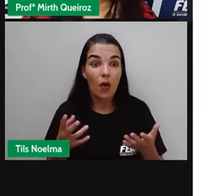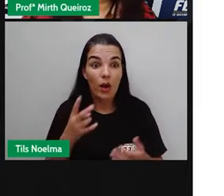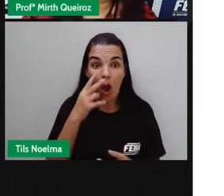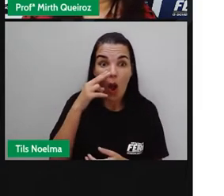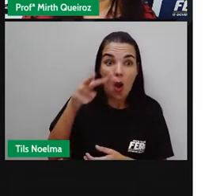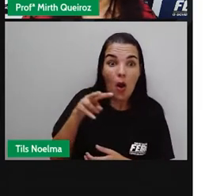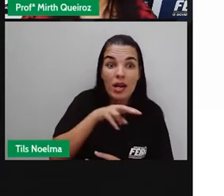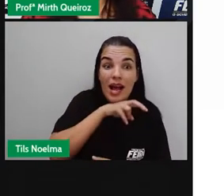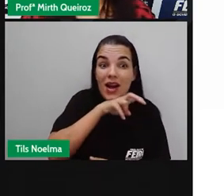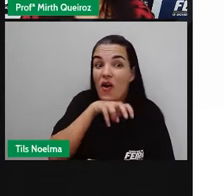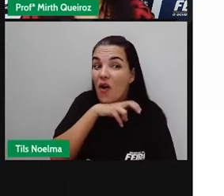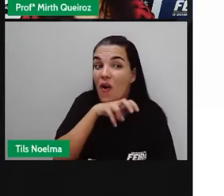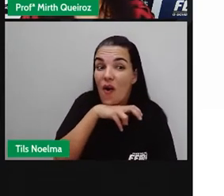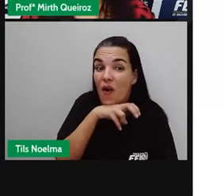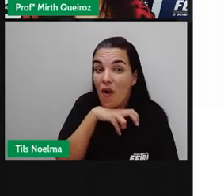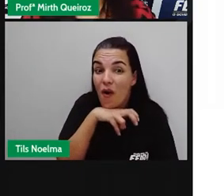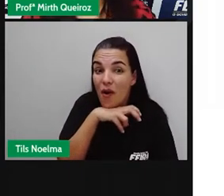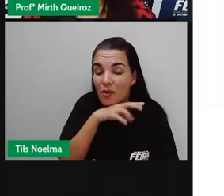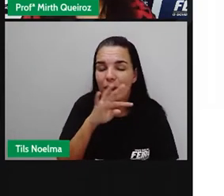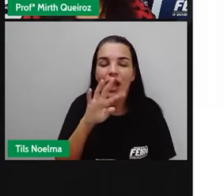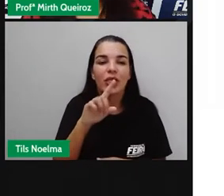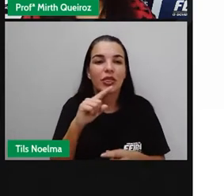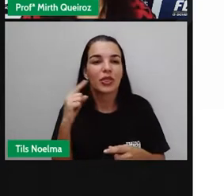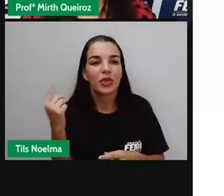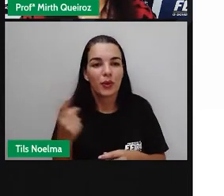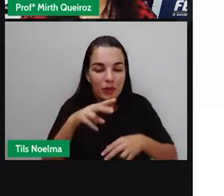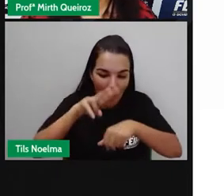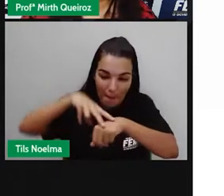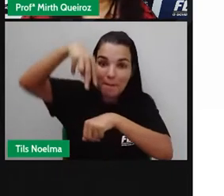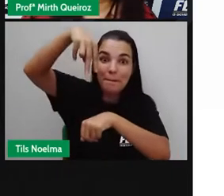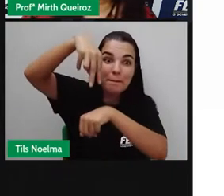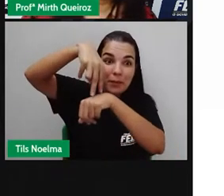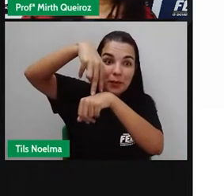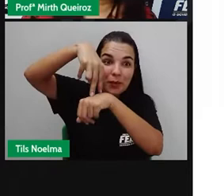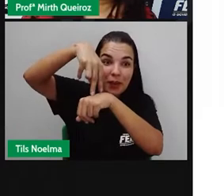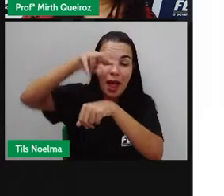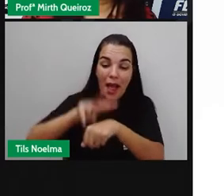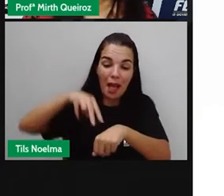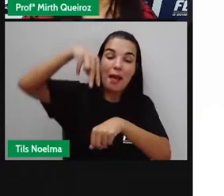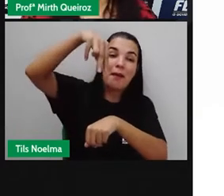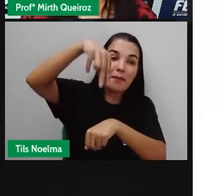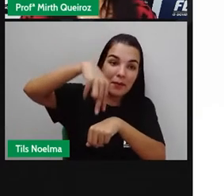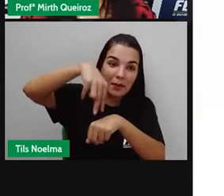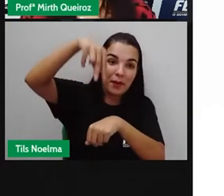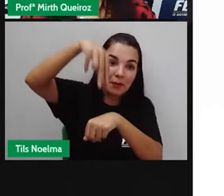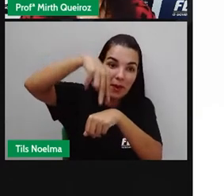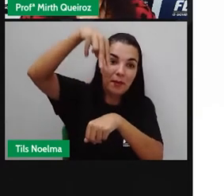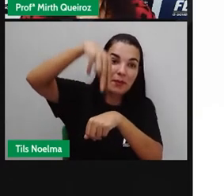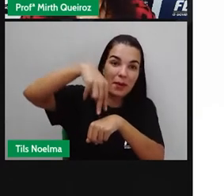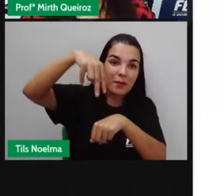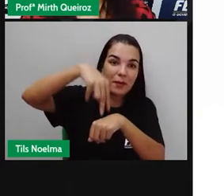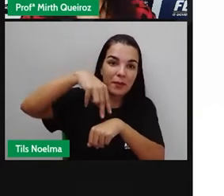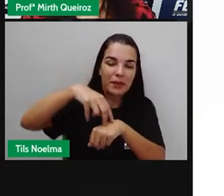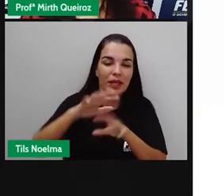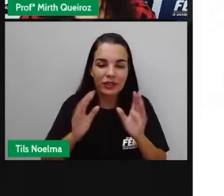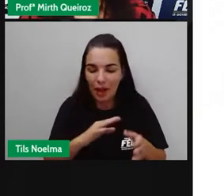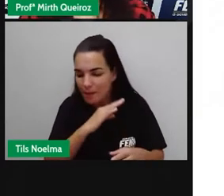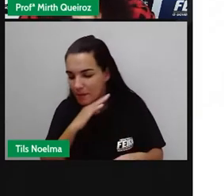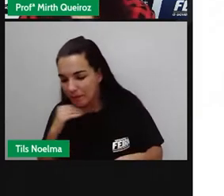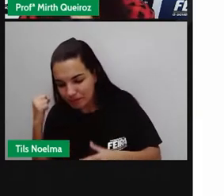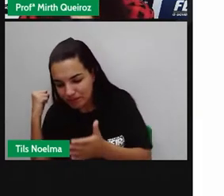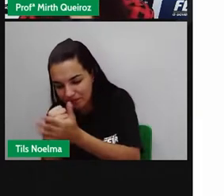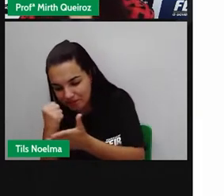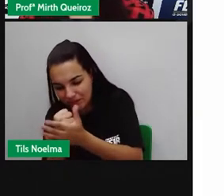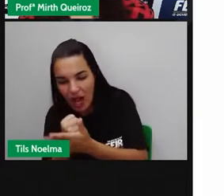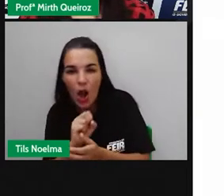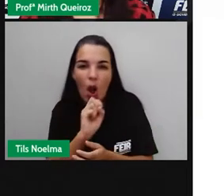a cobra, a mesma coisa. Todos pulam e dão meia volta, né? Já mataram. Ou